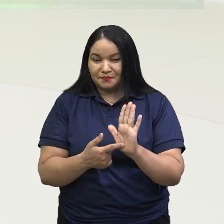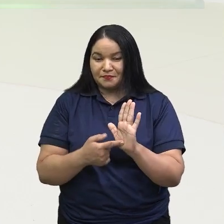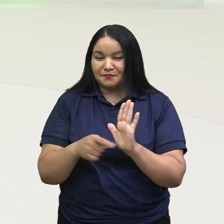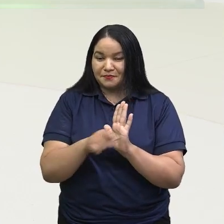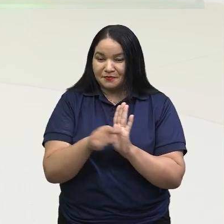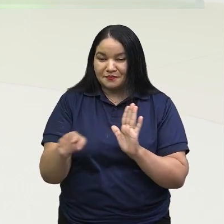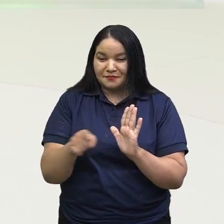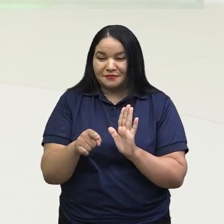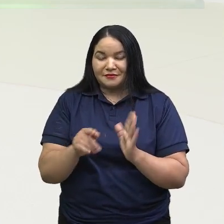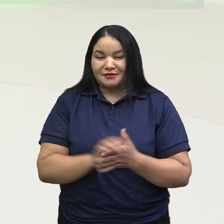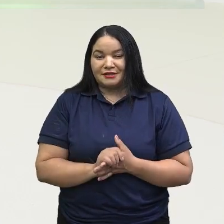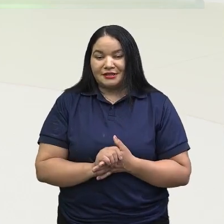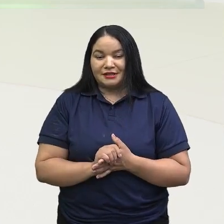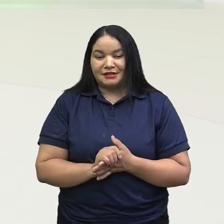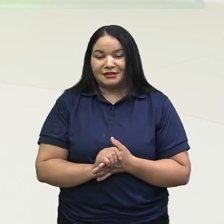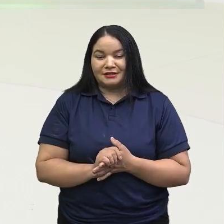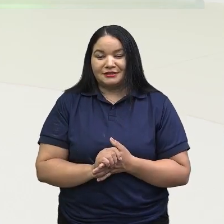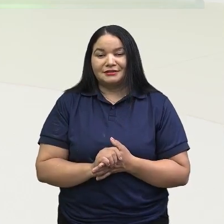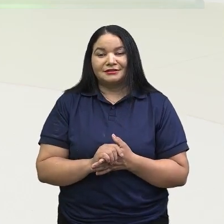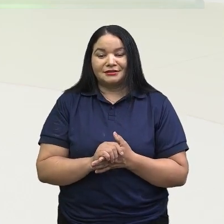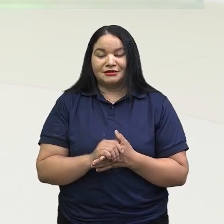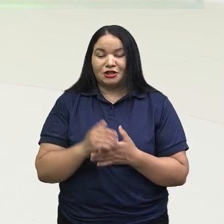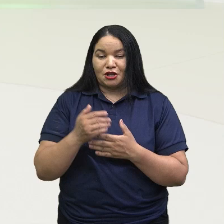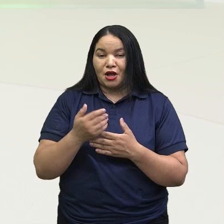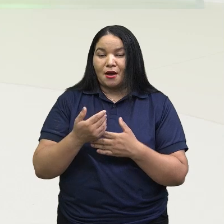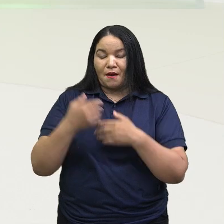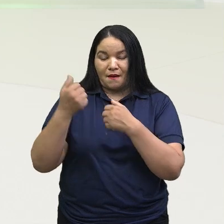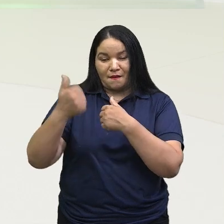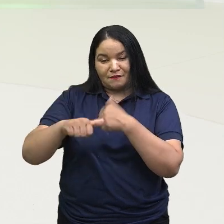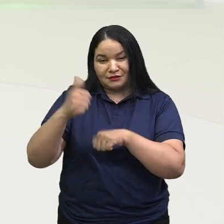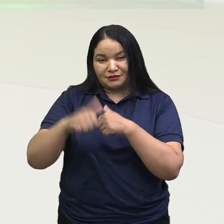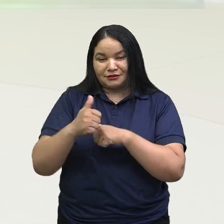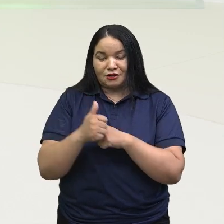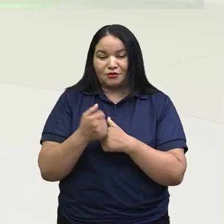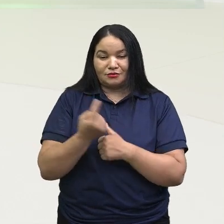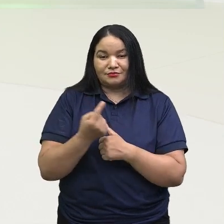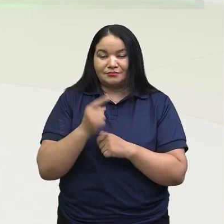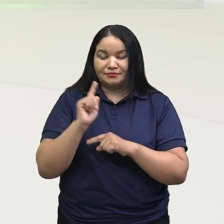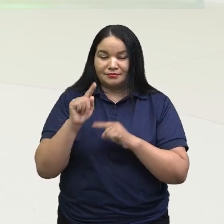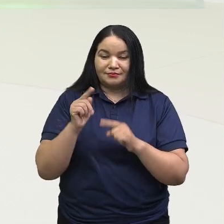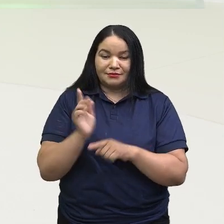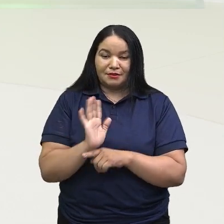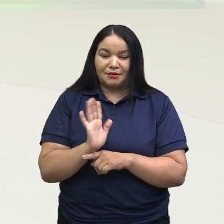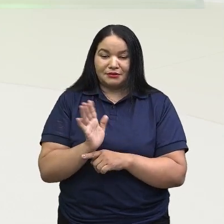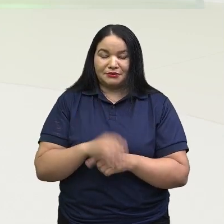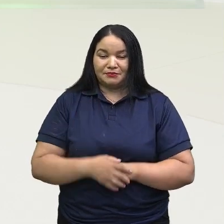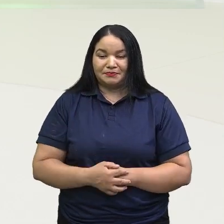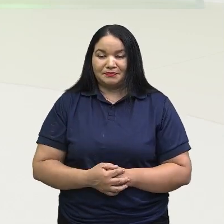vocês, essa nossa revisão, parte 1. Então, agora, até mais.